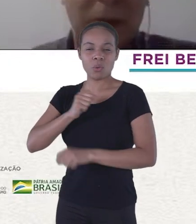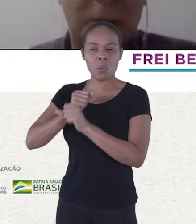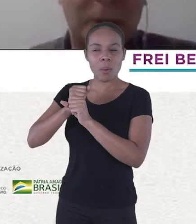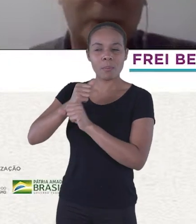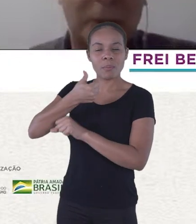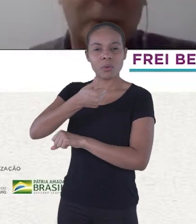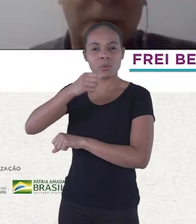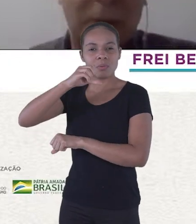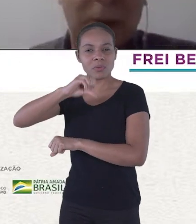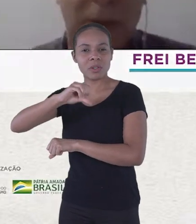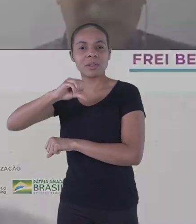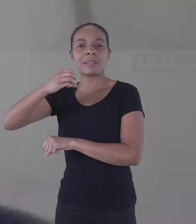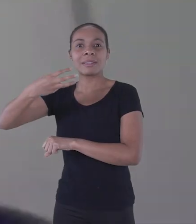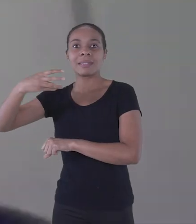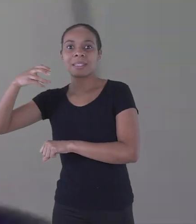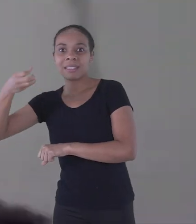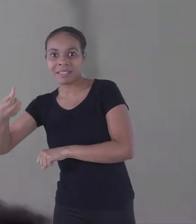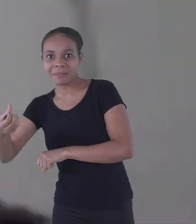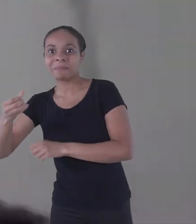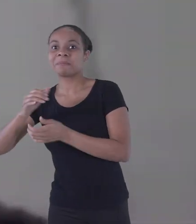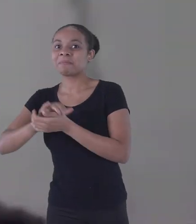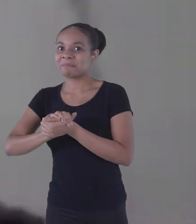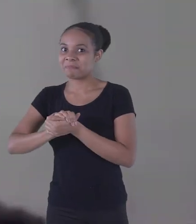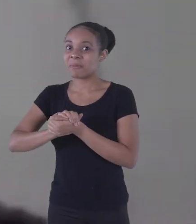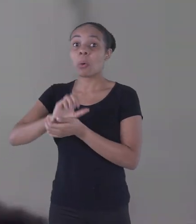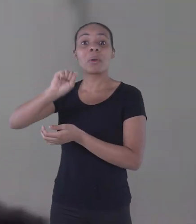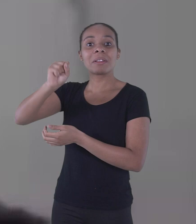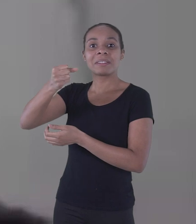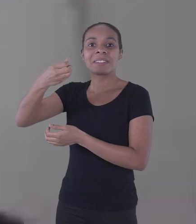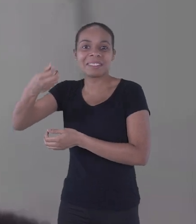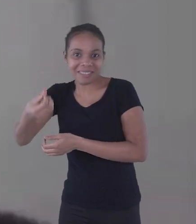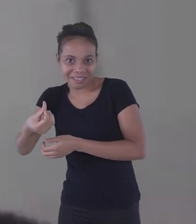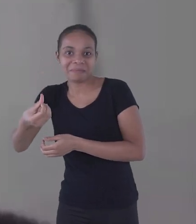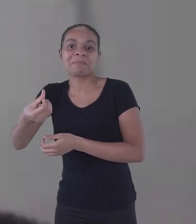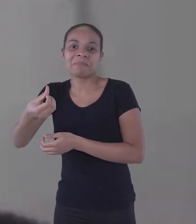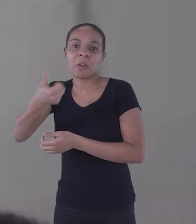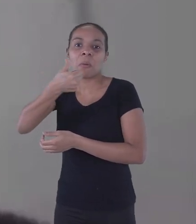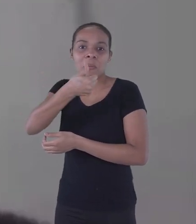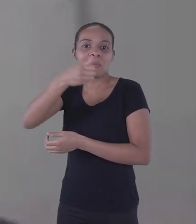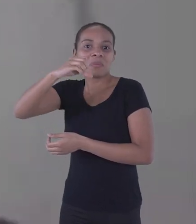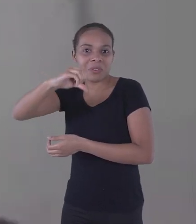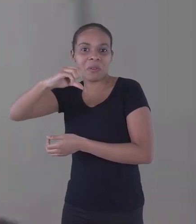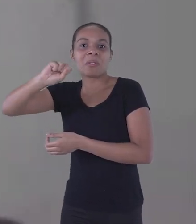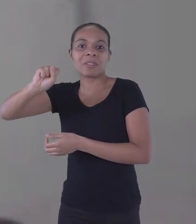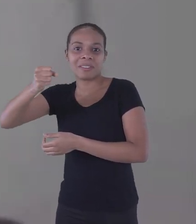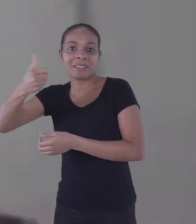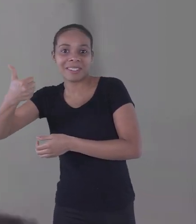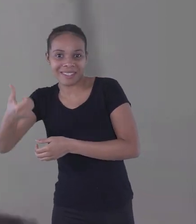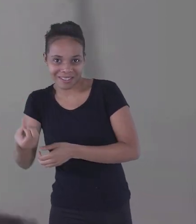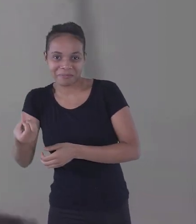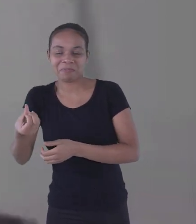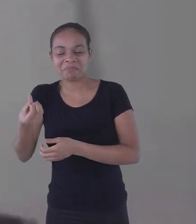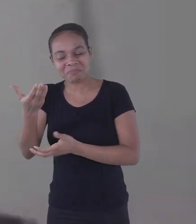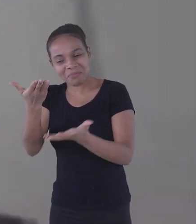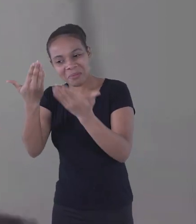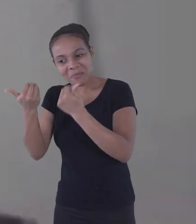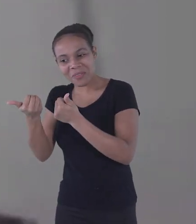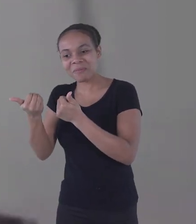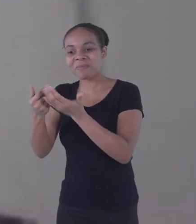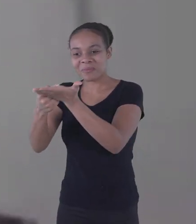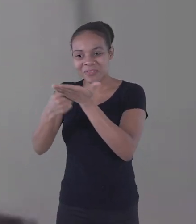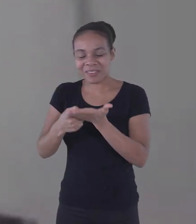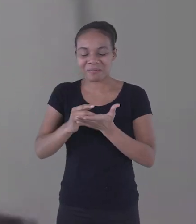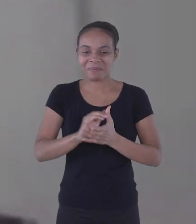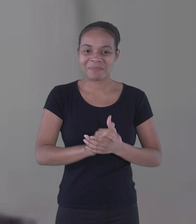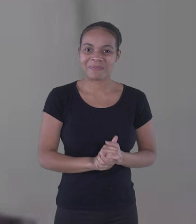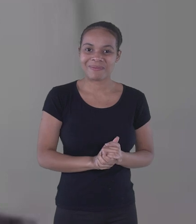Muito bem, Afonso, obrigado. Realmente é uma honra ter sido o primeiro participante do Sempre um Papo aí. O